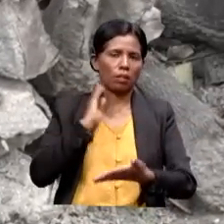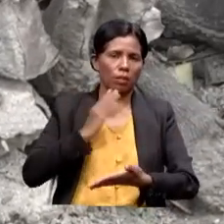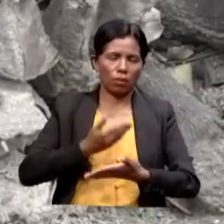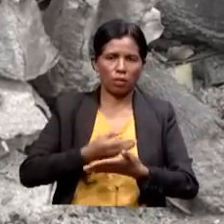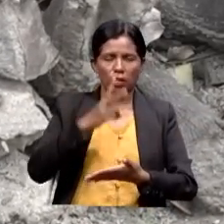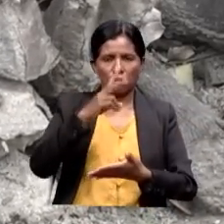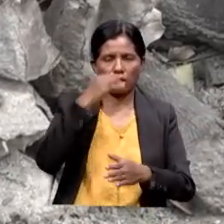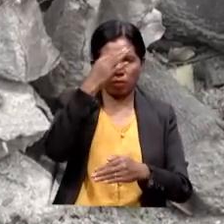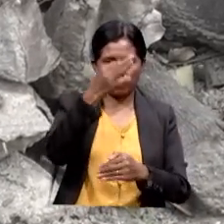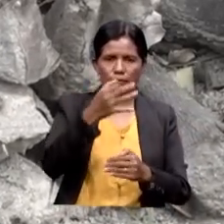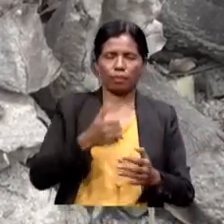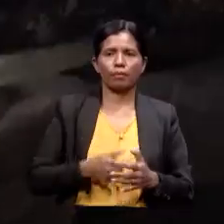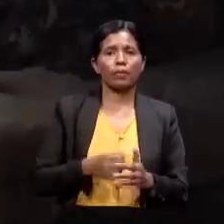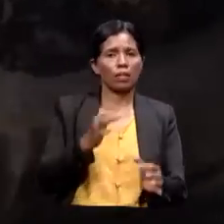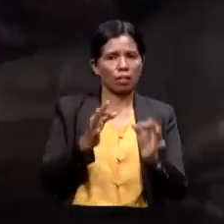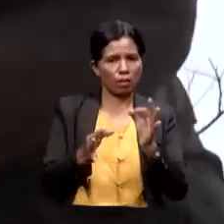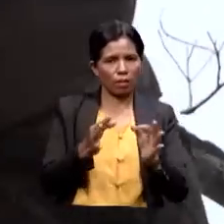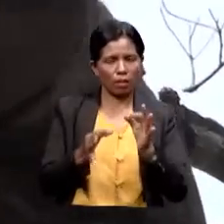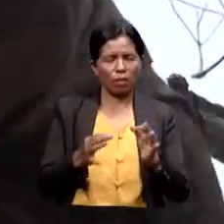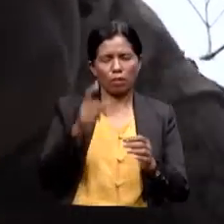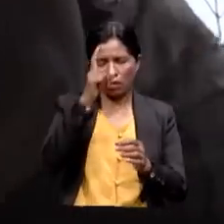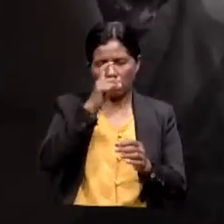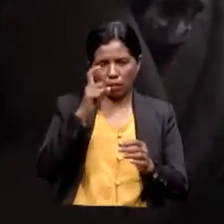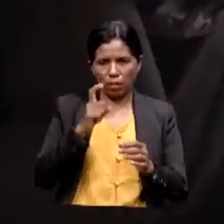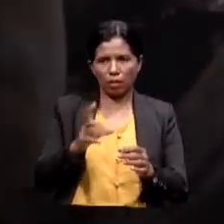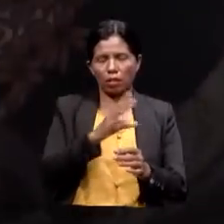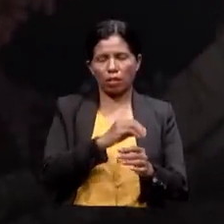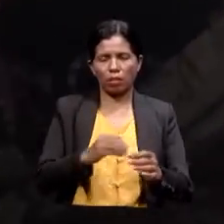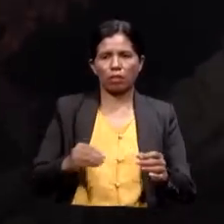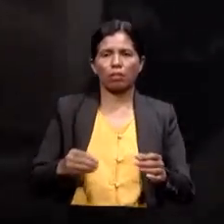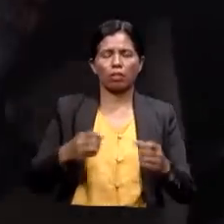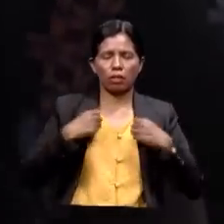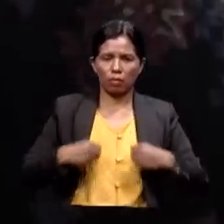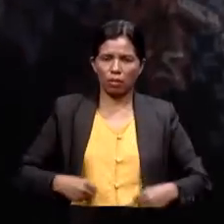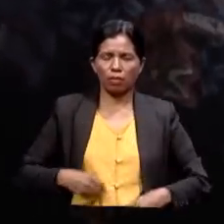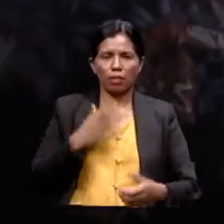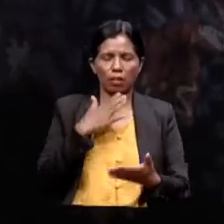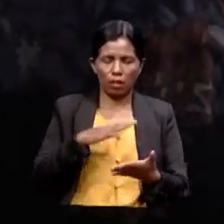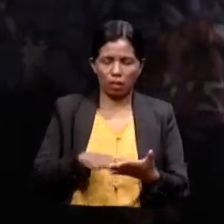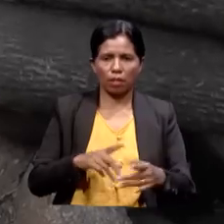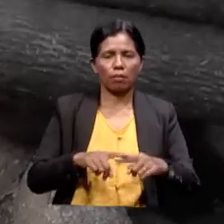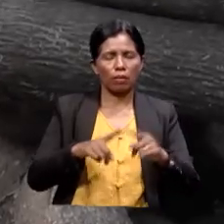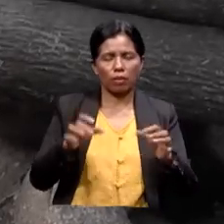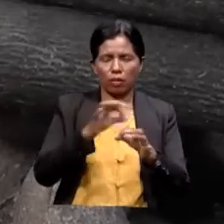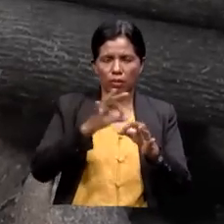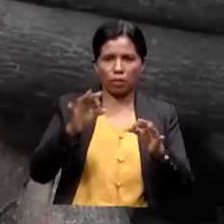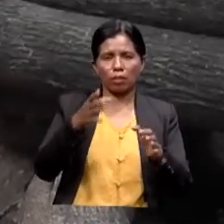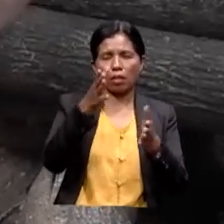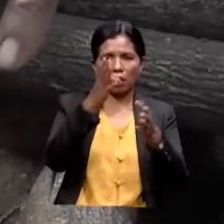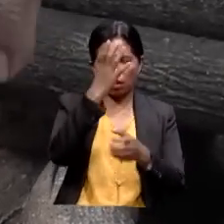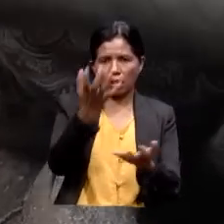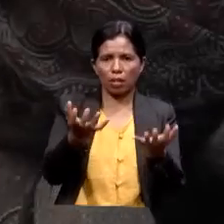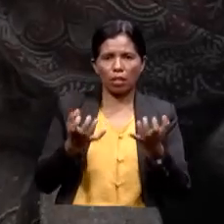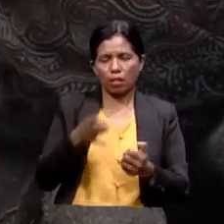no futuro. Mas que cuidar no condição la permite ona. Mebe, espírito no vontade nebe bo